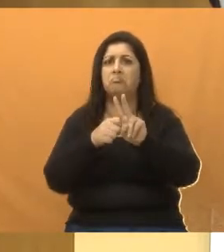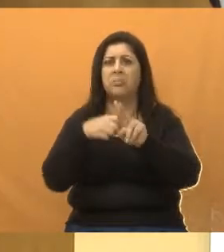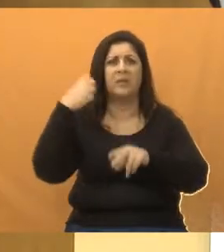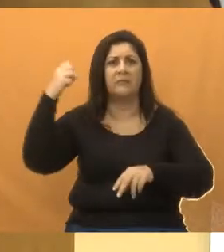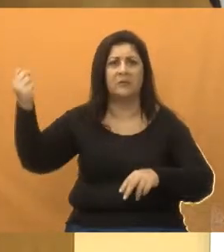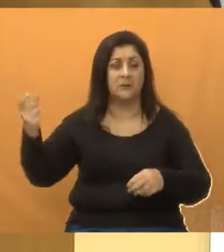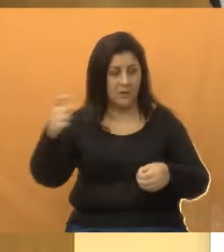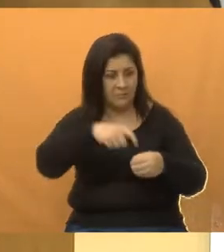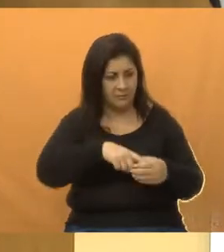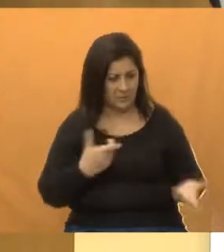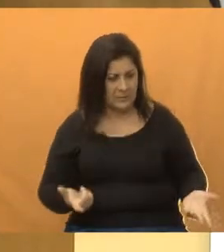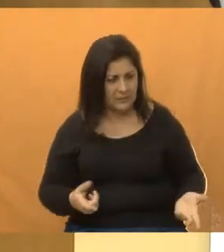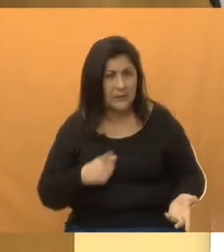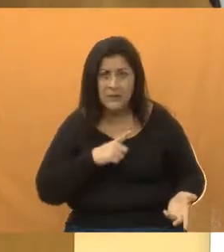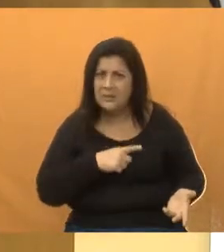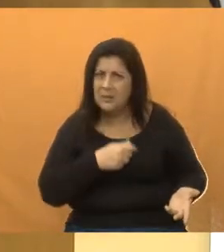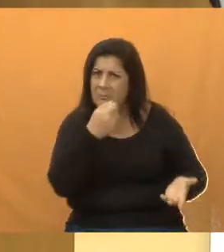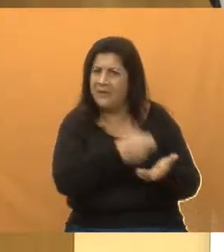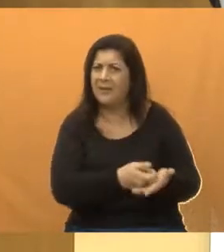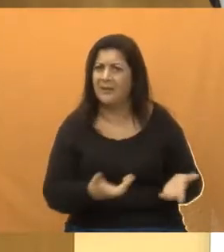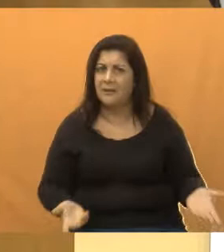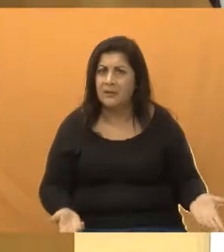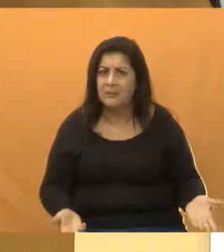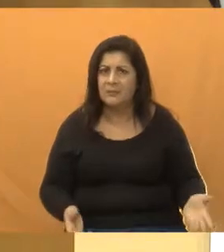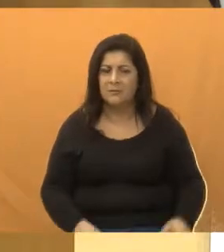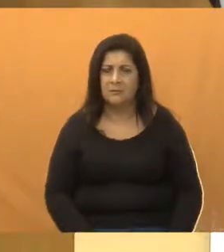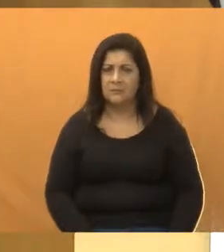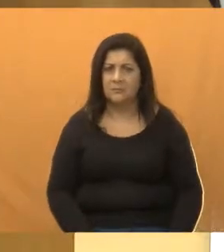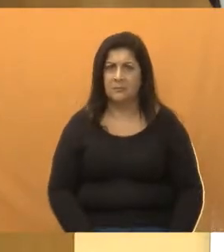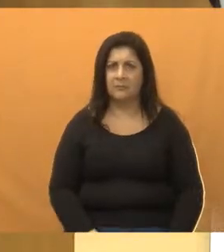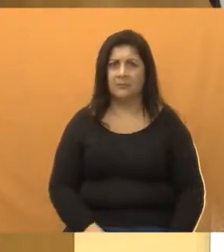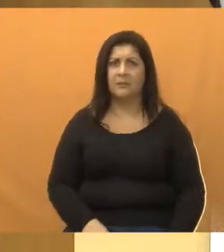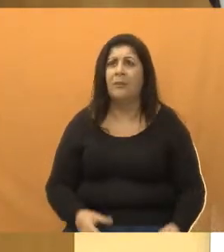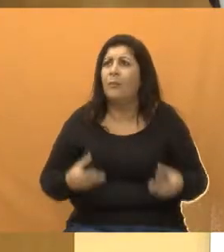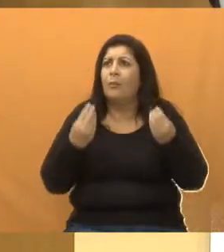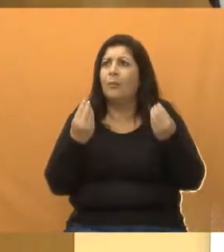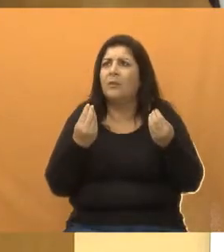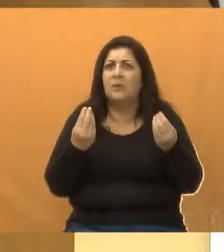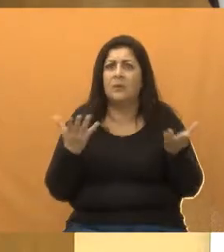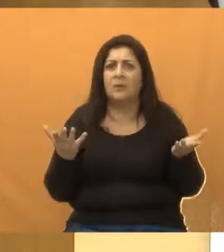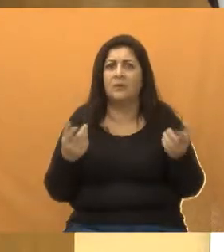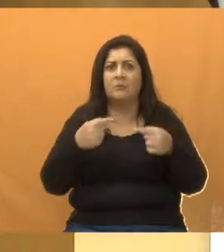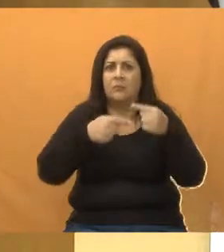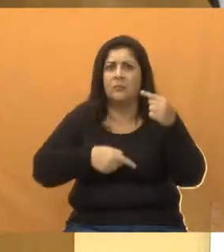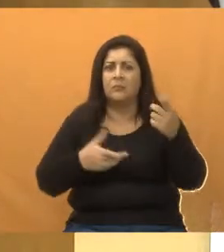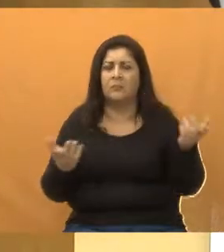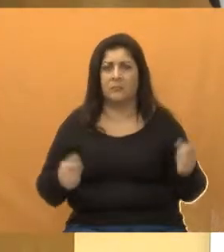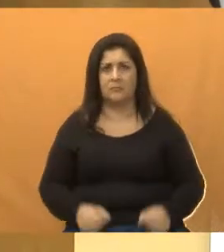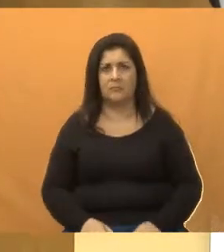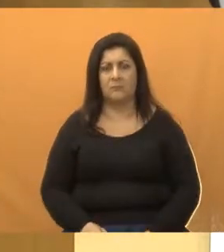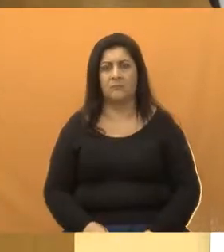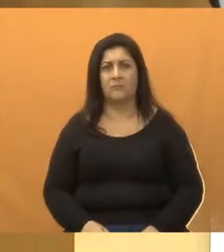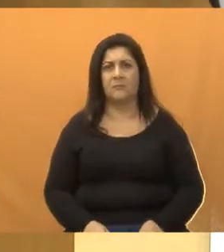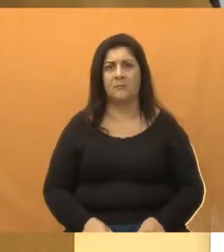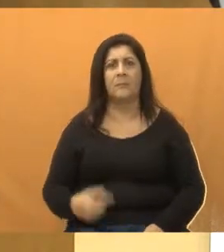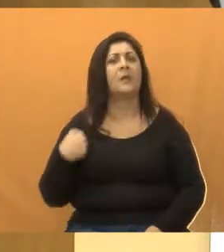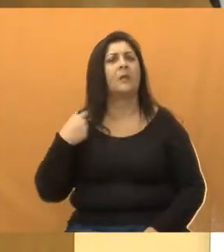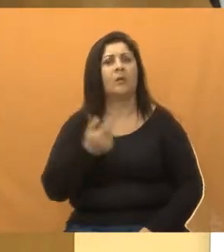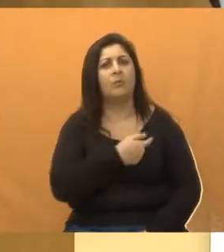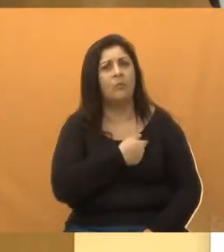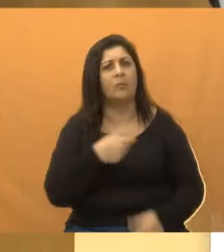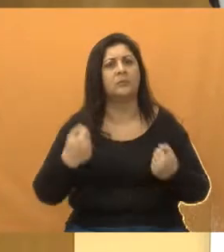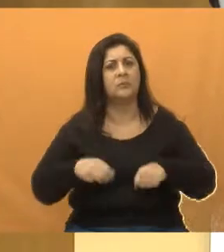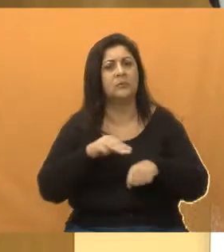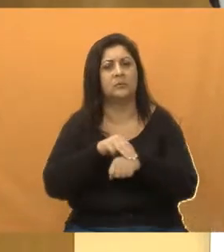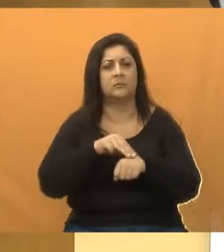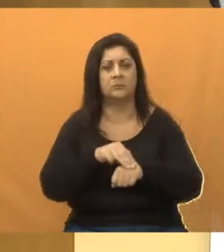aí você voltou e você está pagando uma taxa do que é essa taxa? Eu acho que é isso que a população e que nós, vereadores, temos